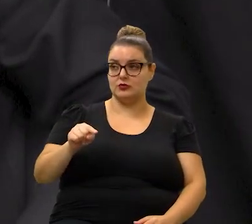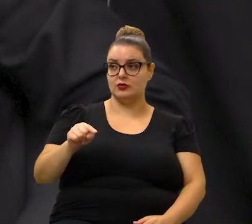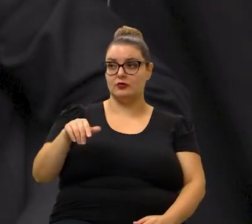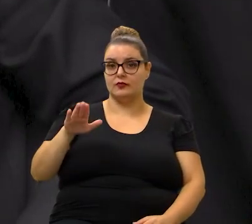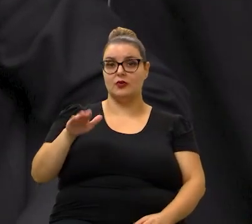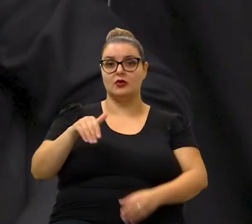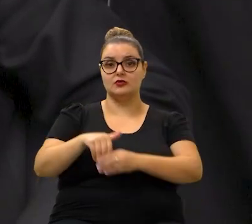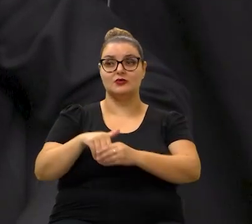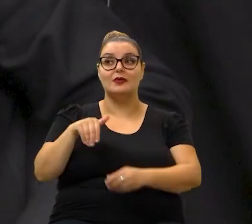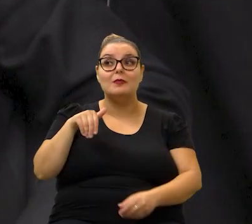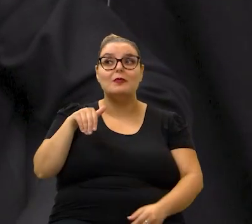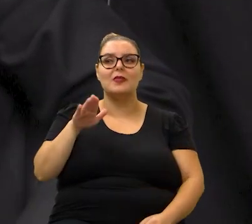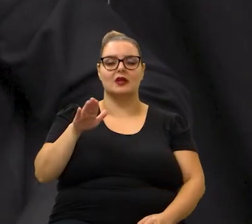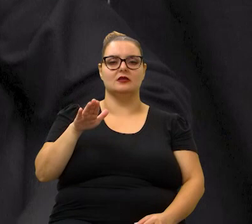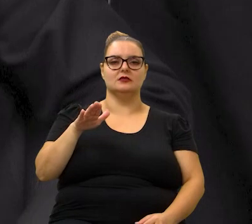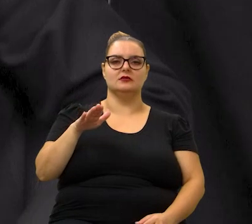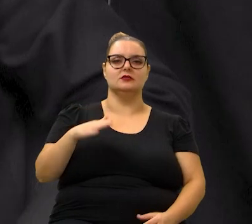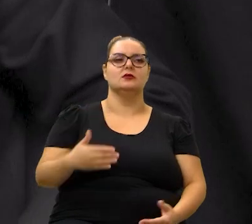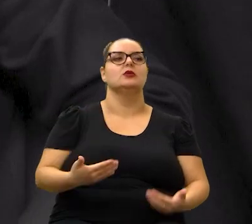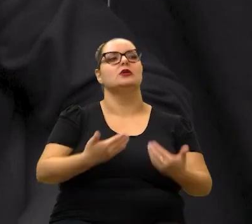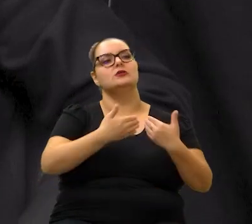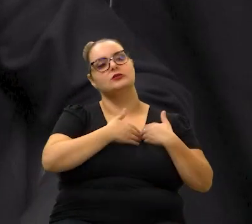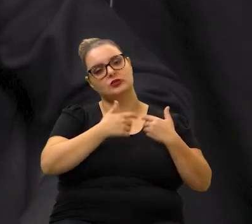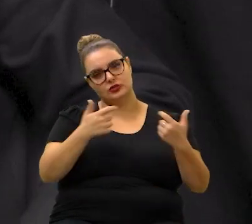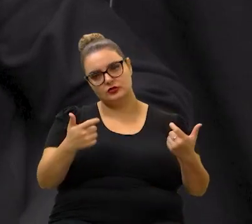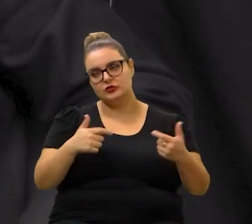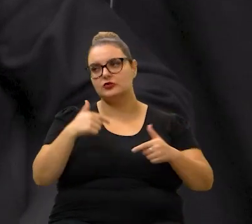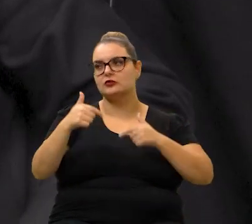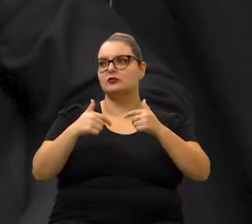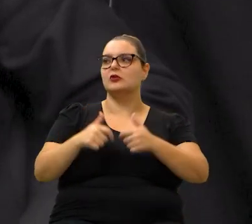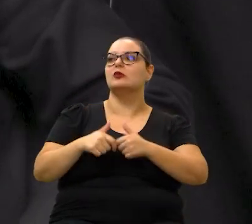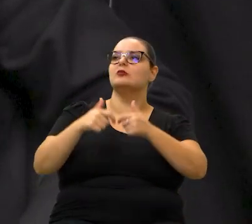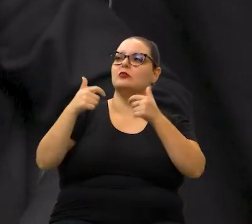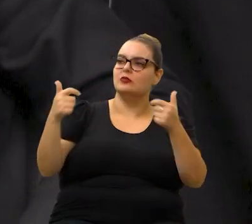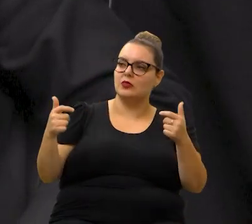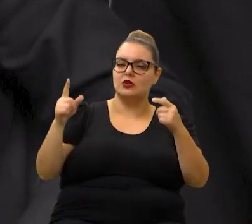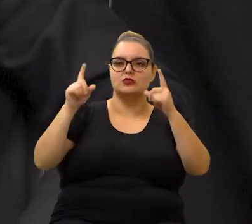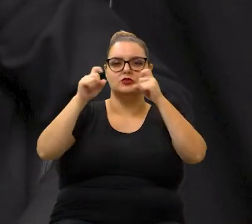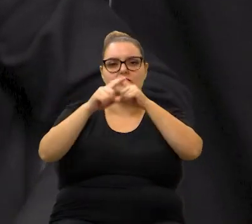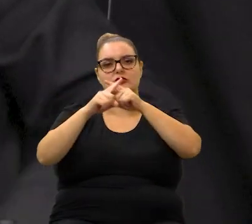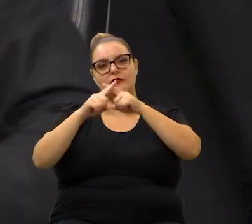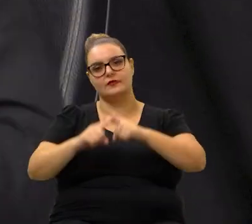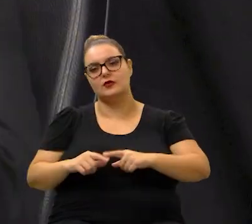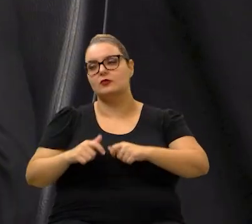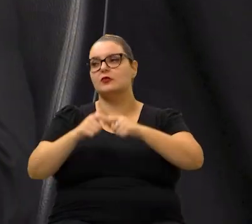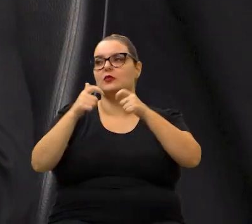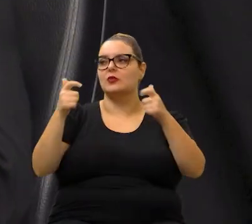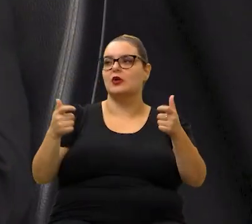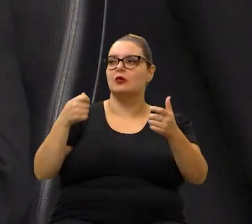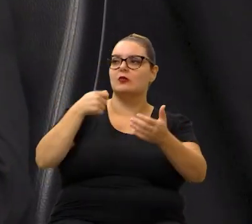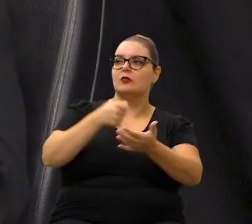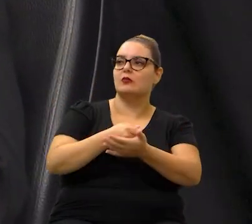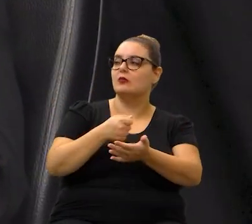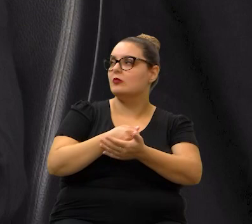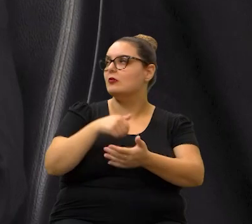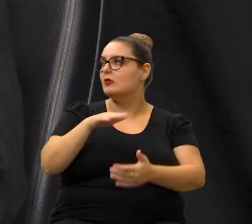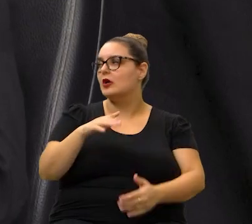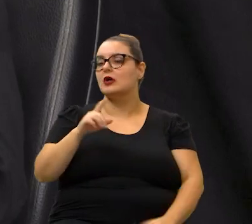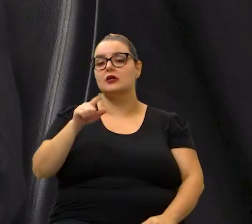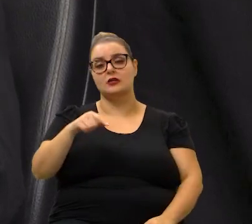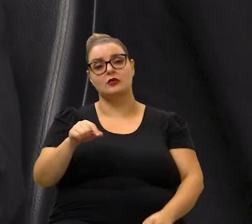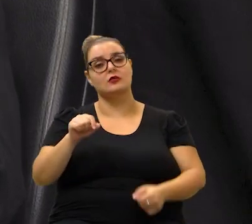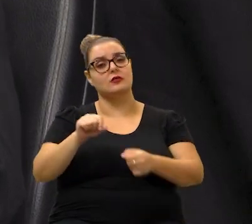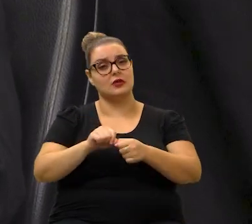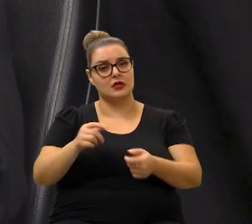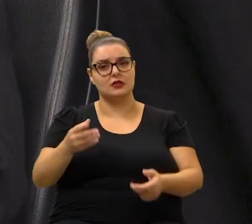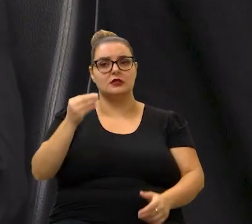quer dizer a responsabilidade aumenta o trabalho aumenta os desafios são maiores mais cobrança E é isso que a gente